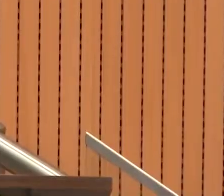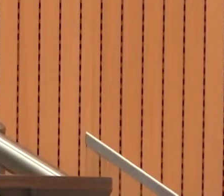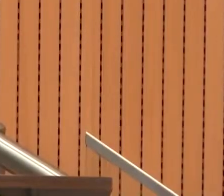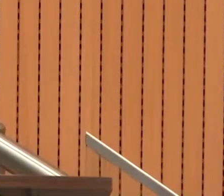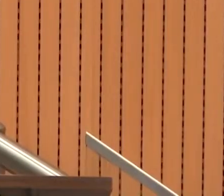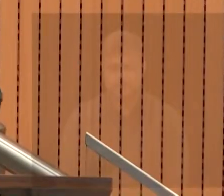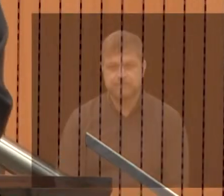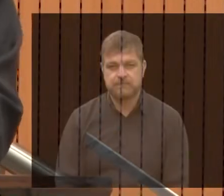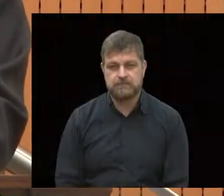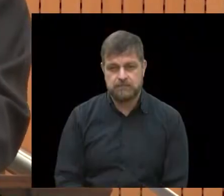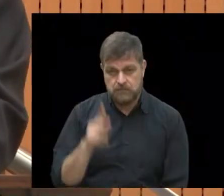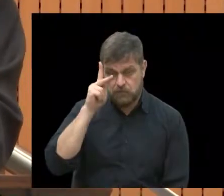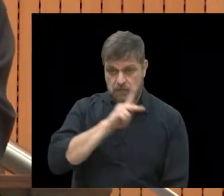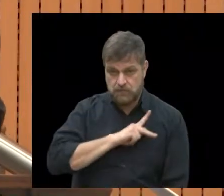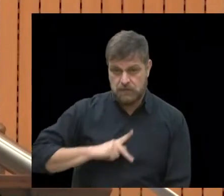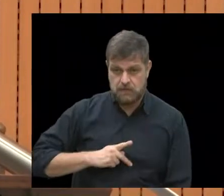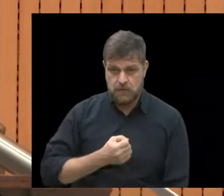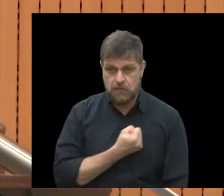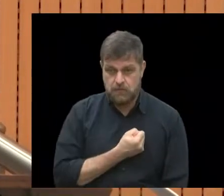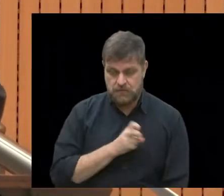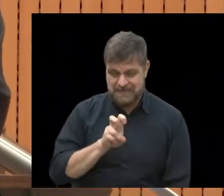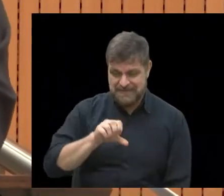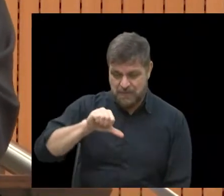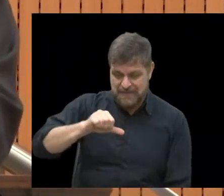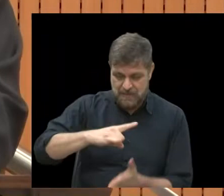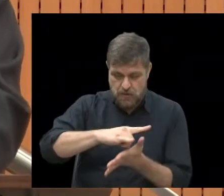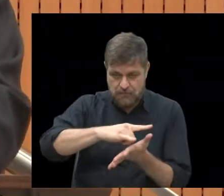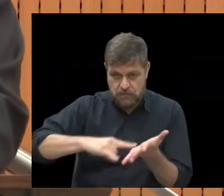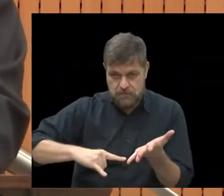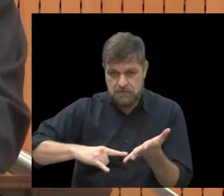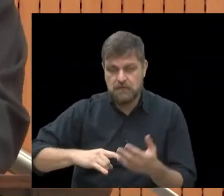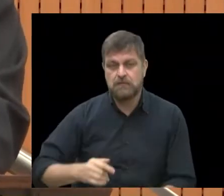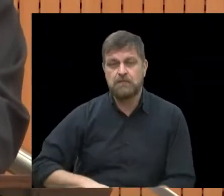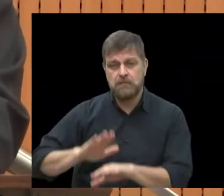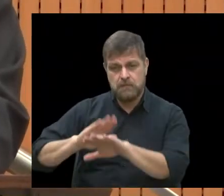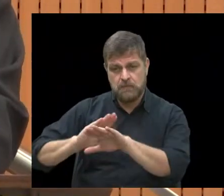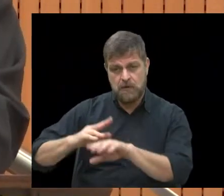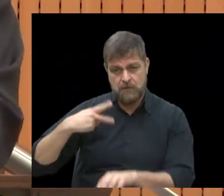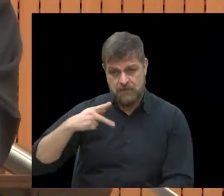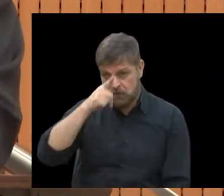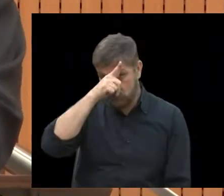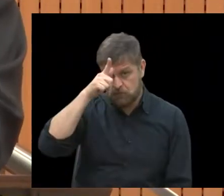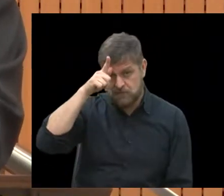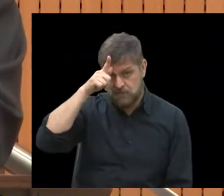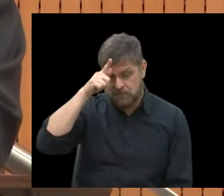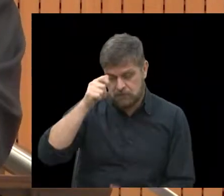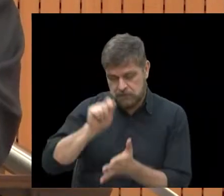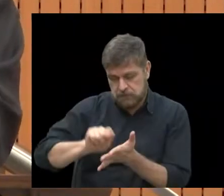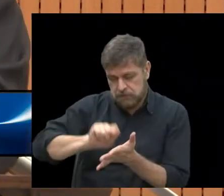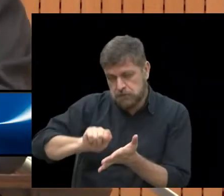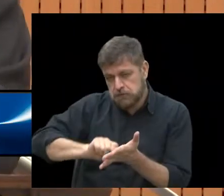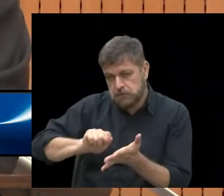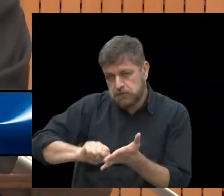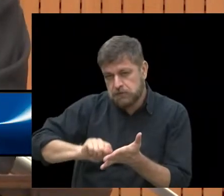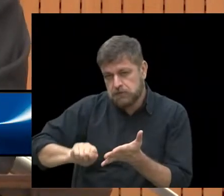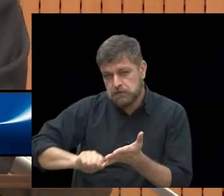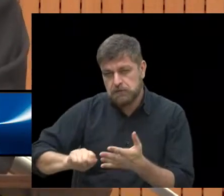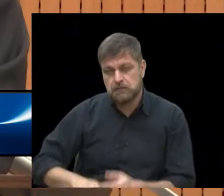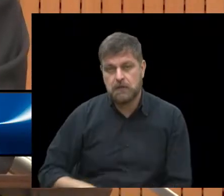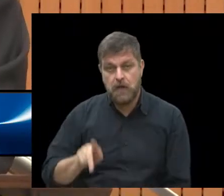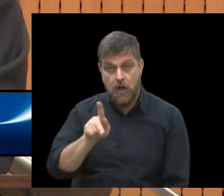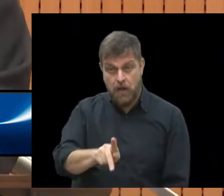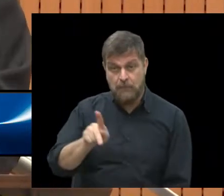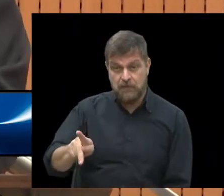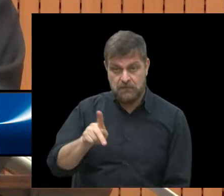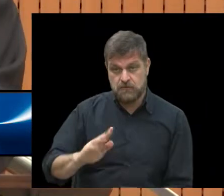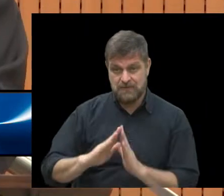presidente, a moção número 59 de 2019, do nobre vereador Gustavo Peta, que aplaude aos